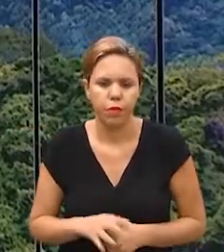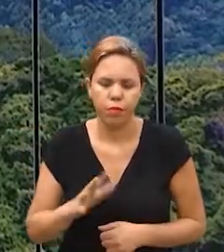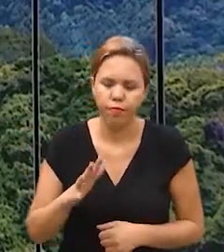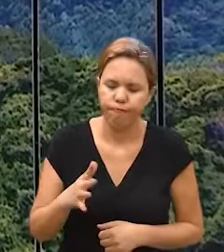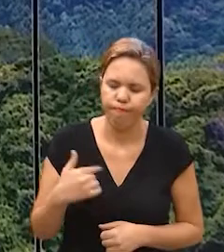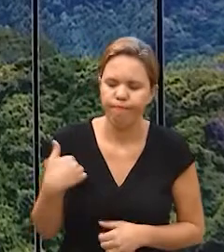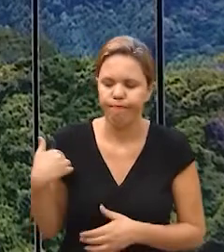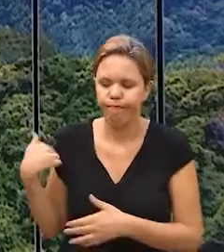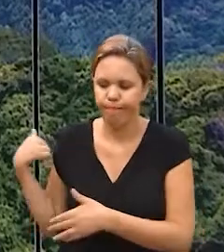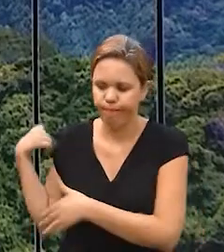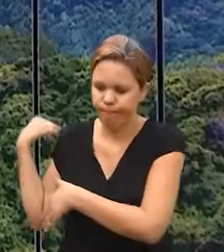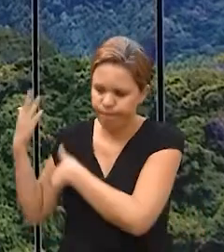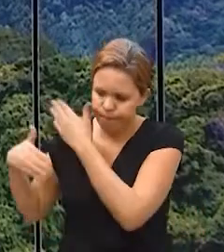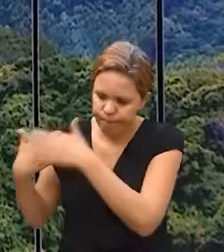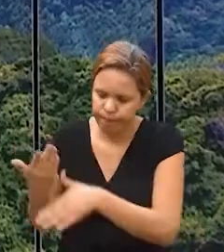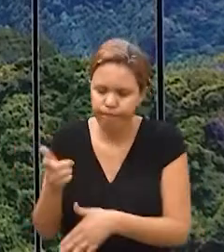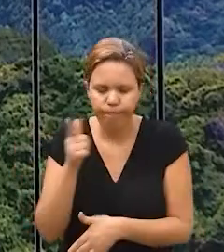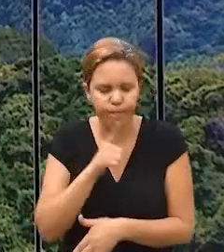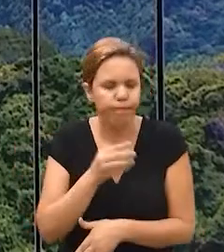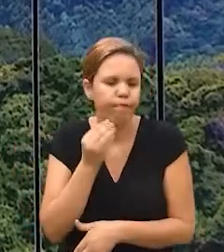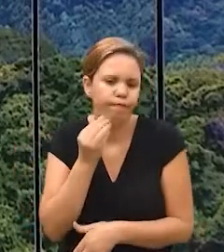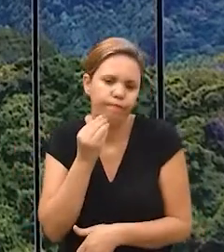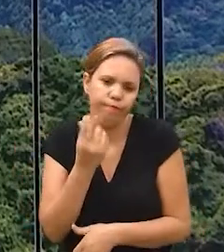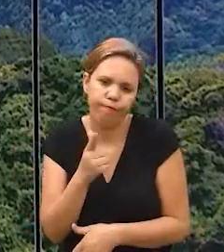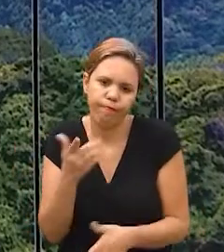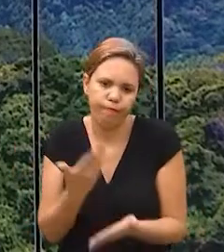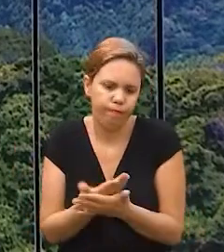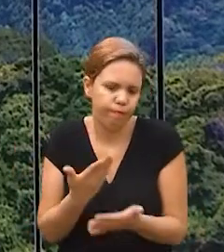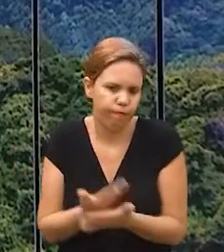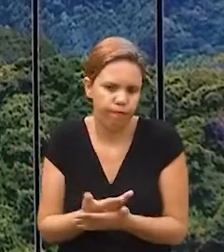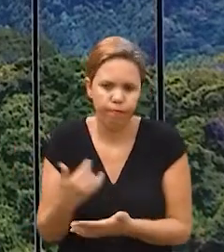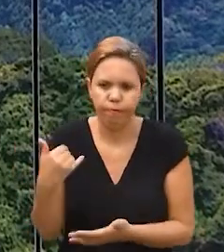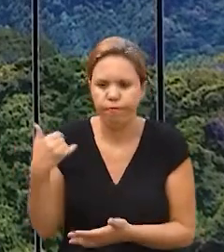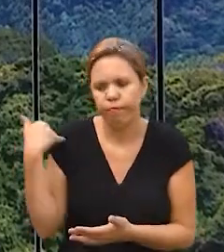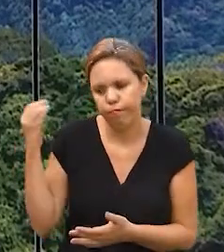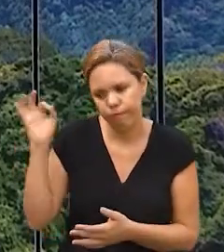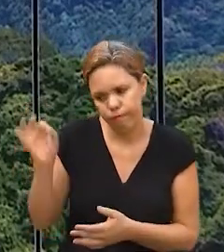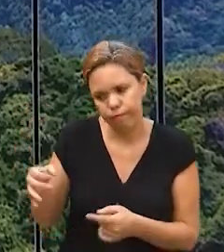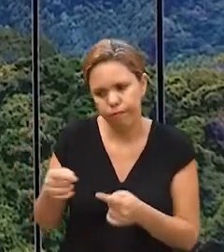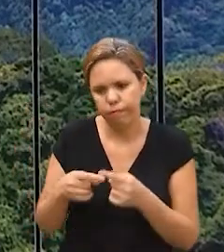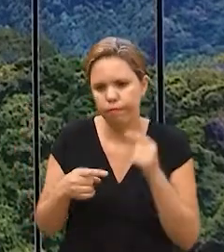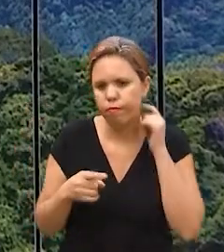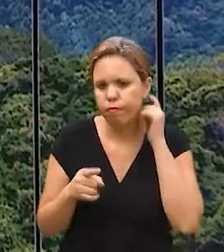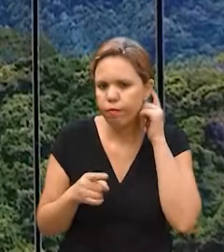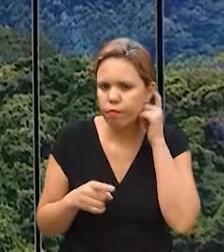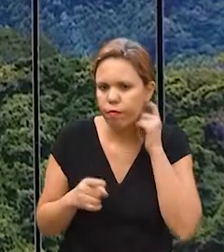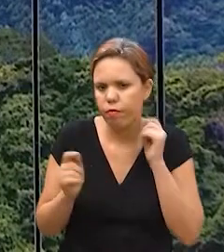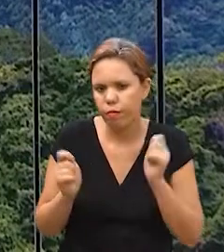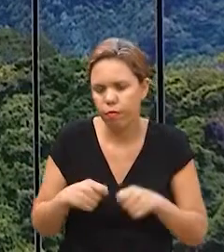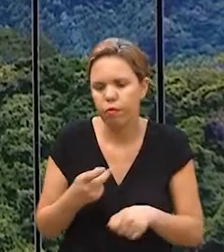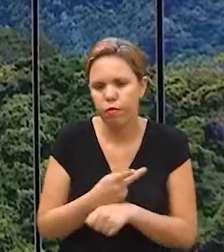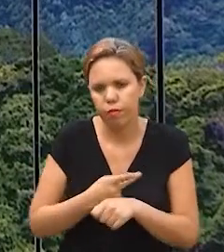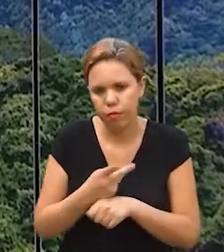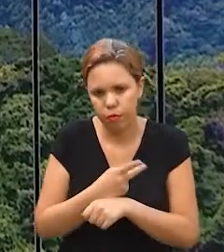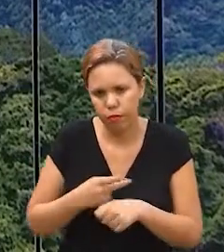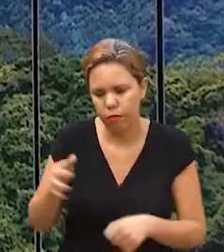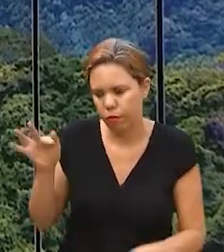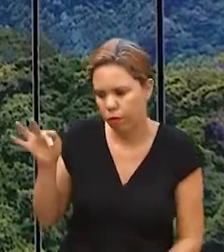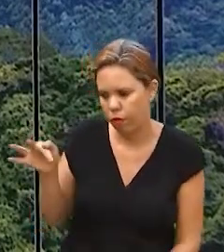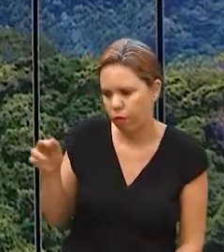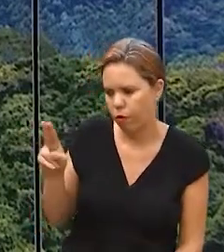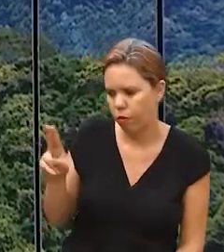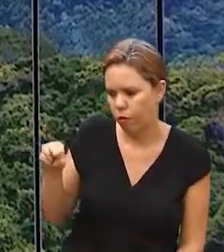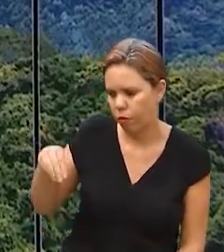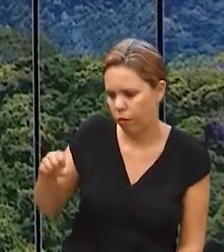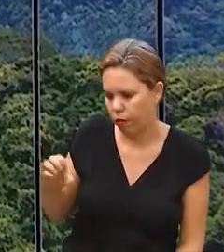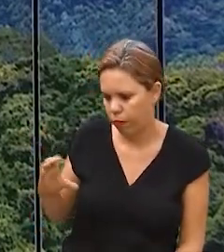que de repente não tiveram a oportunidade de estudar na idade certa, elas podem procurar a